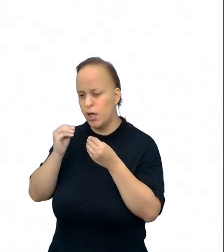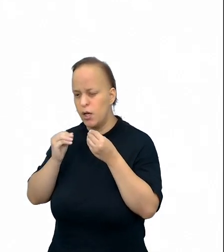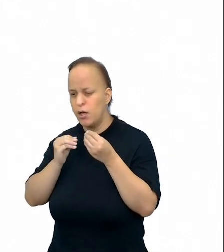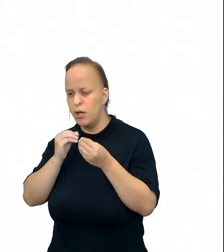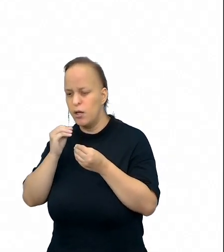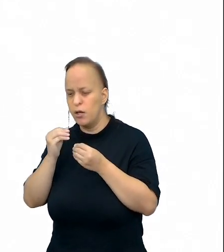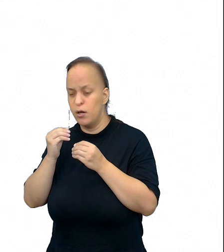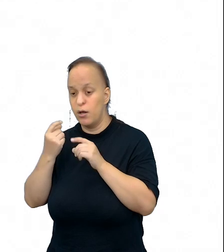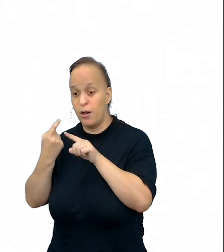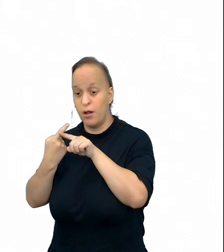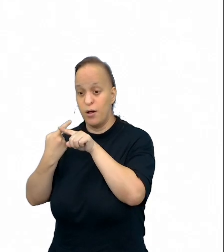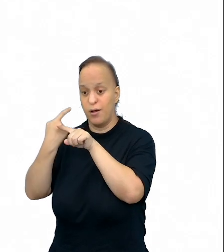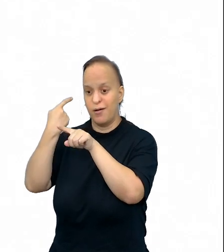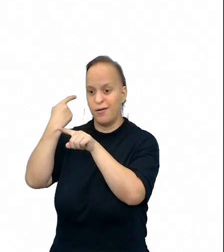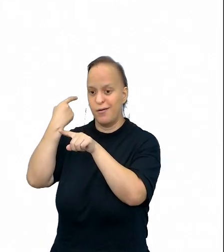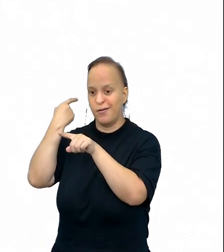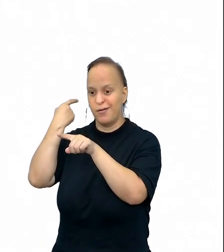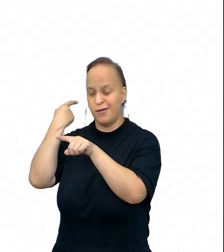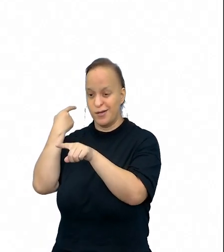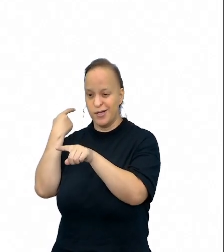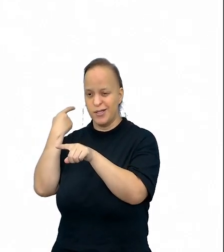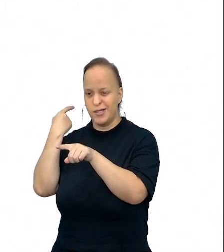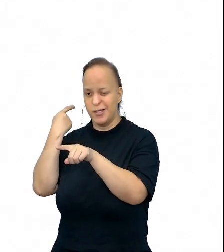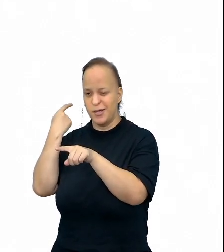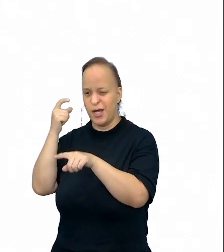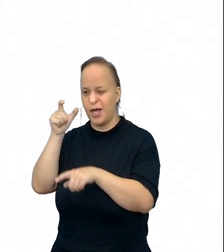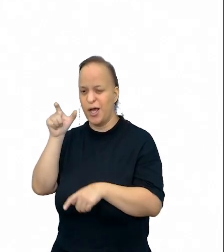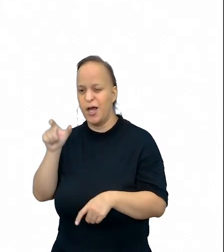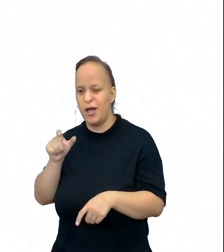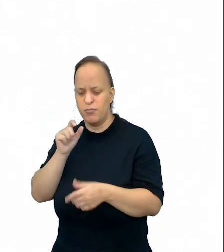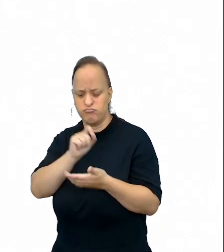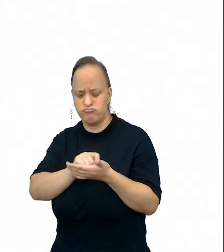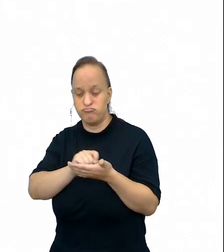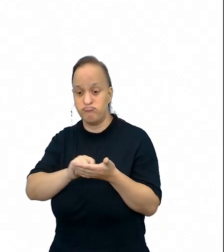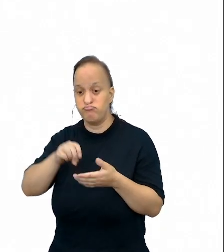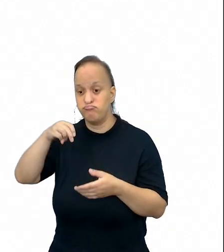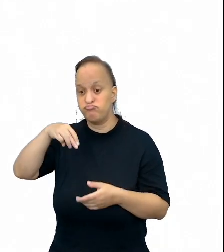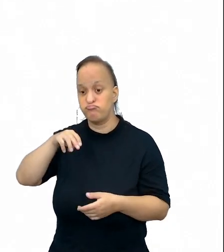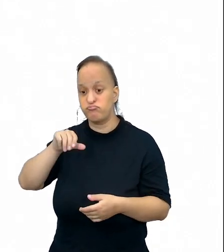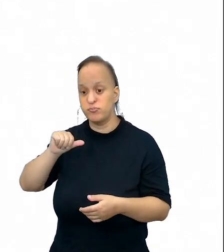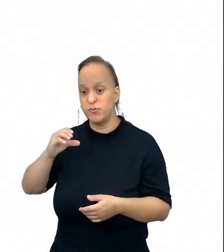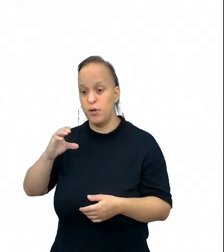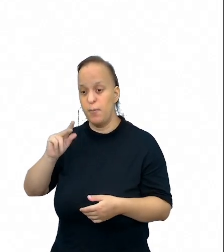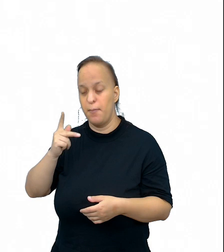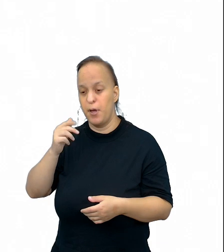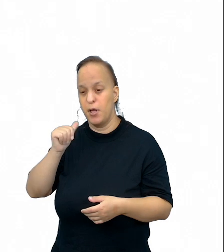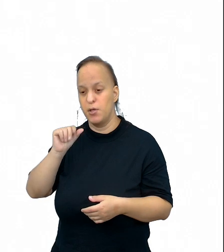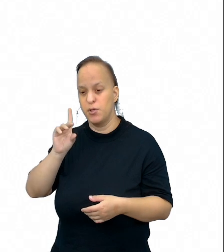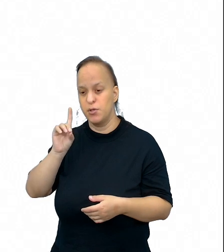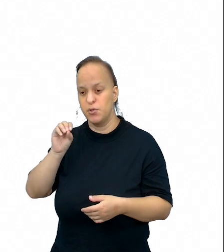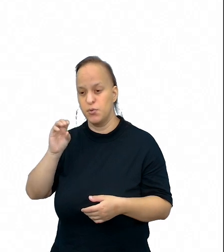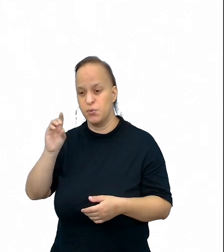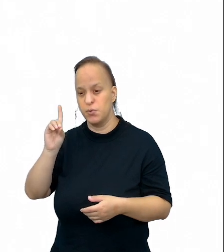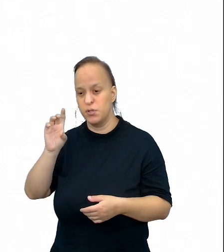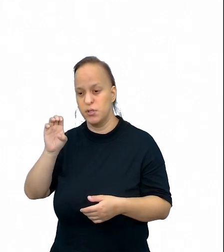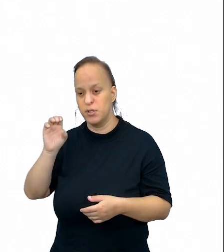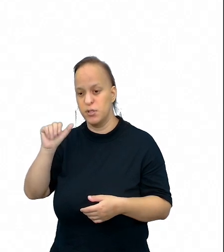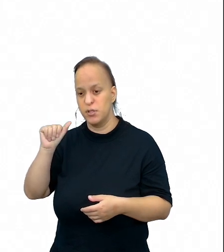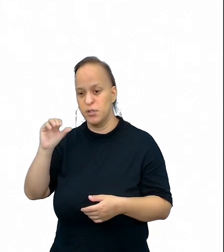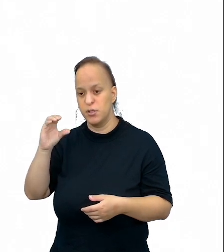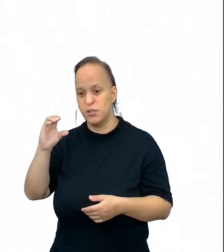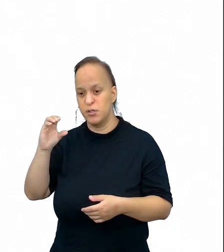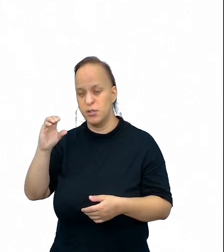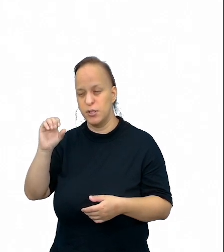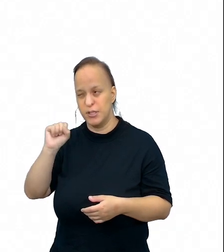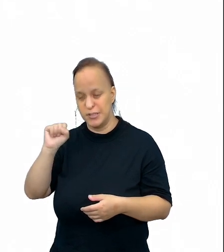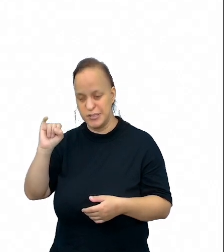em relação ao romance escrito por Machado de Assis, no período de Machado de Assis, por exemplo, né? Então, muitas vezes, as